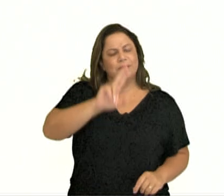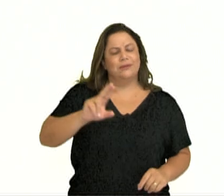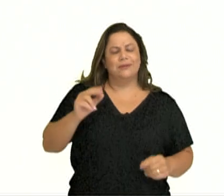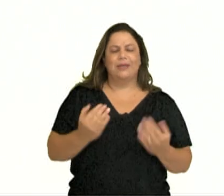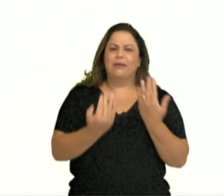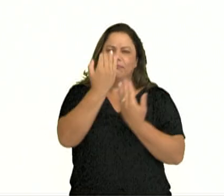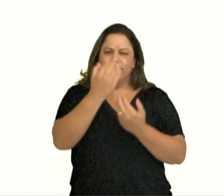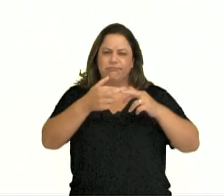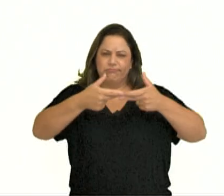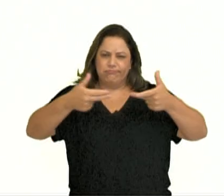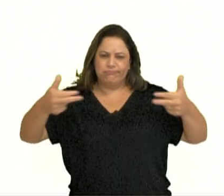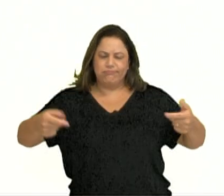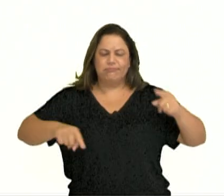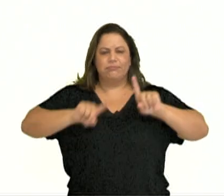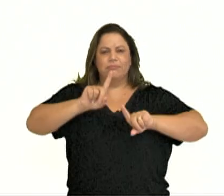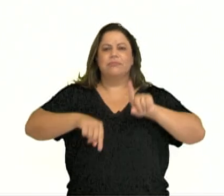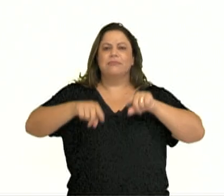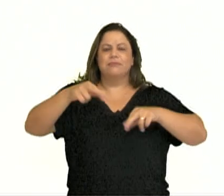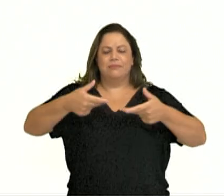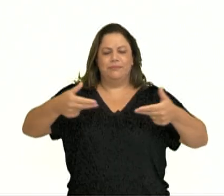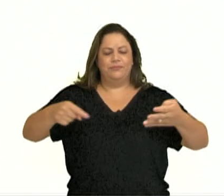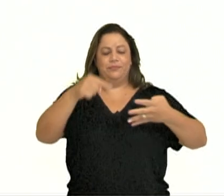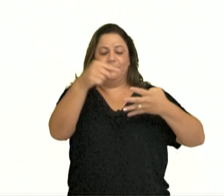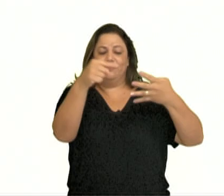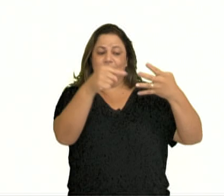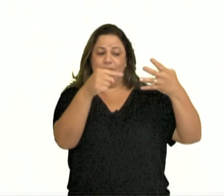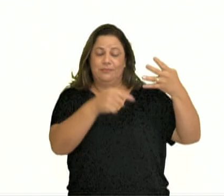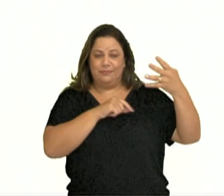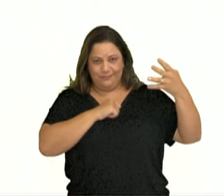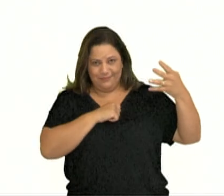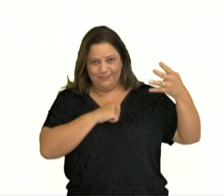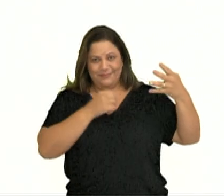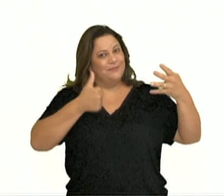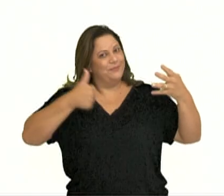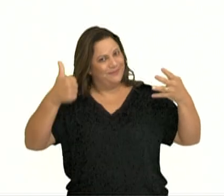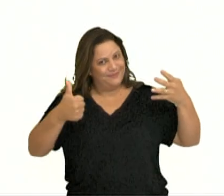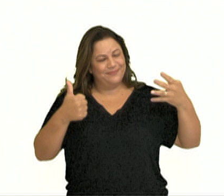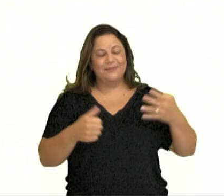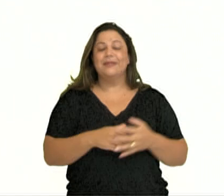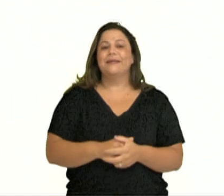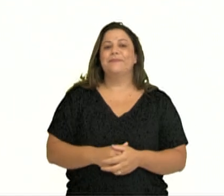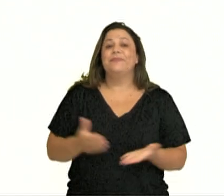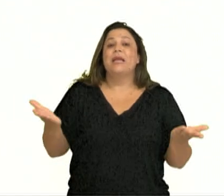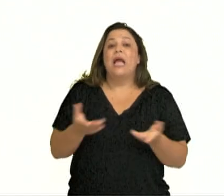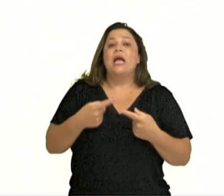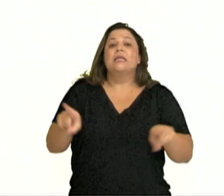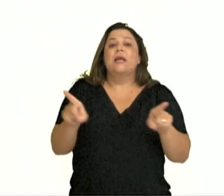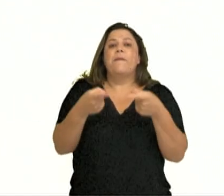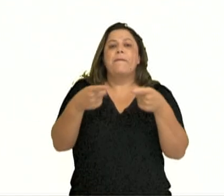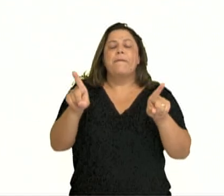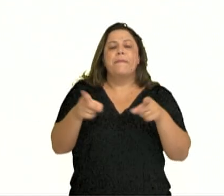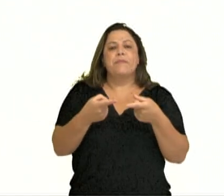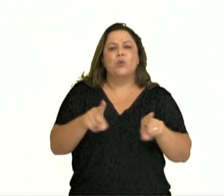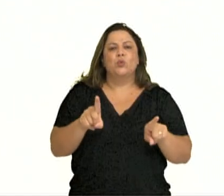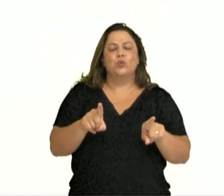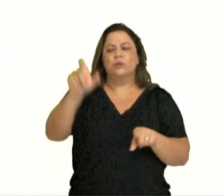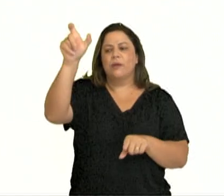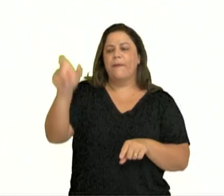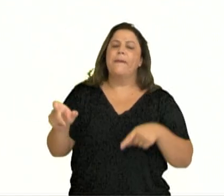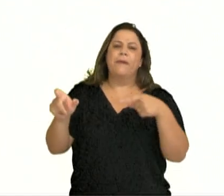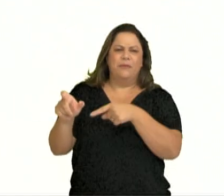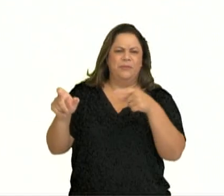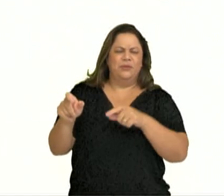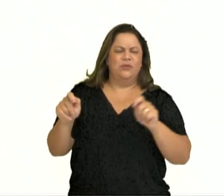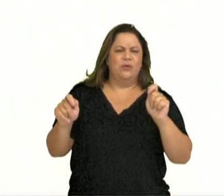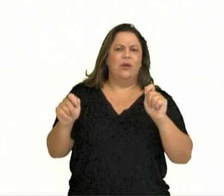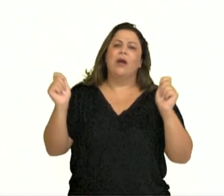orquestras. São eles, cordas, madeiras, metais e percussão. Muito bem. Na música, pessoal, uma pessoa pode realizar